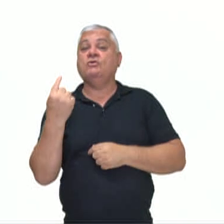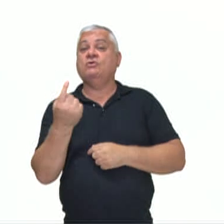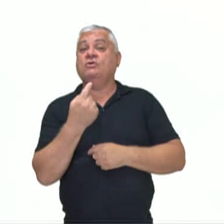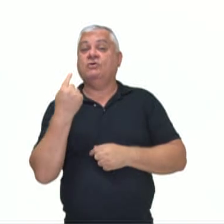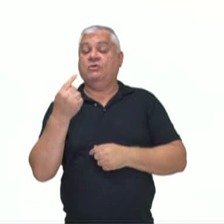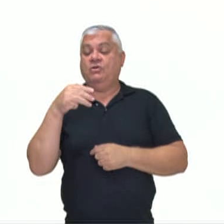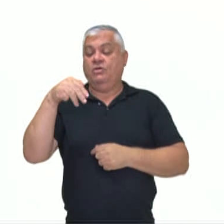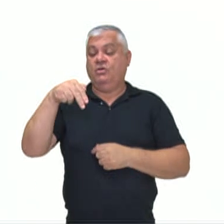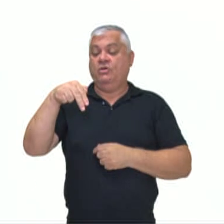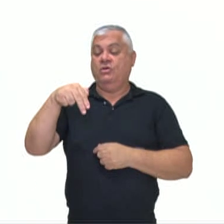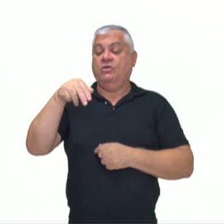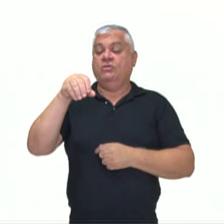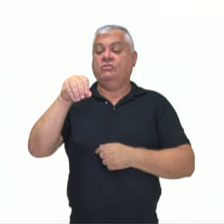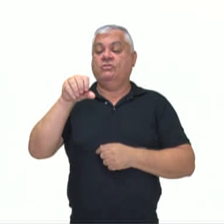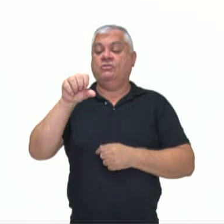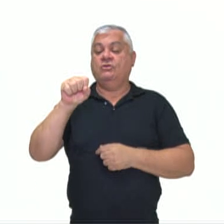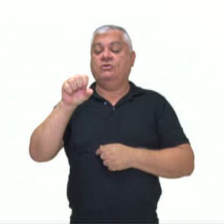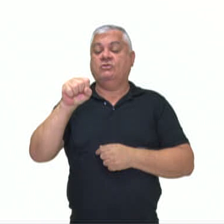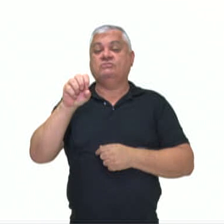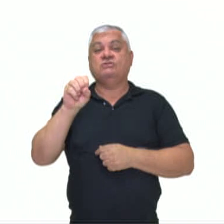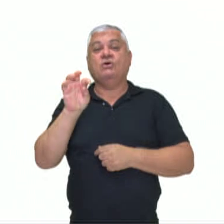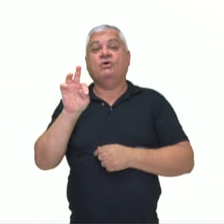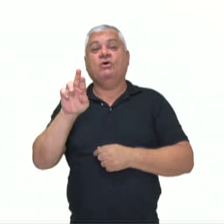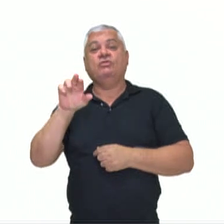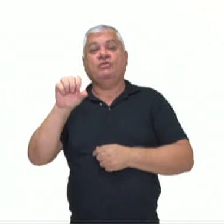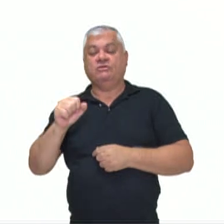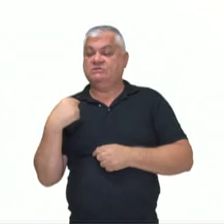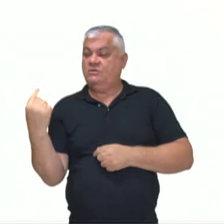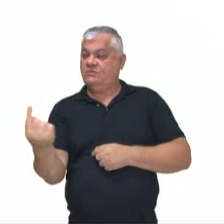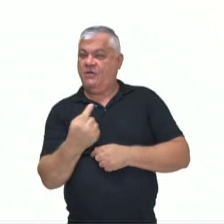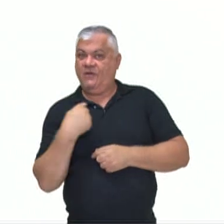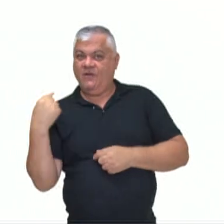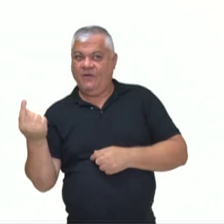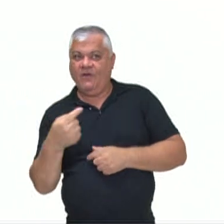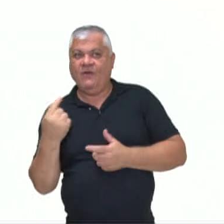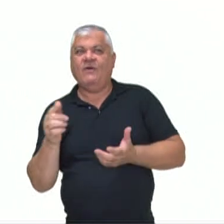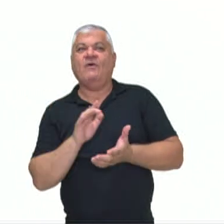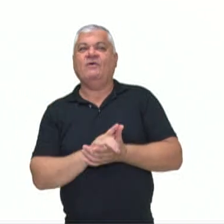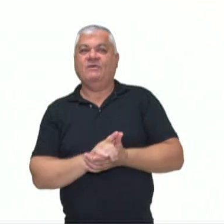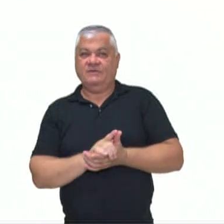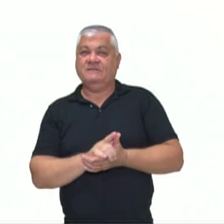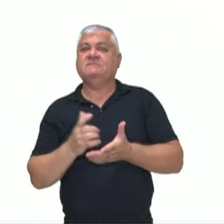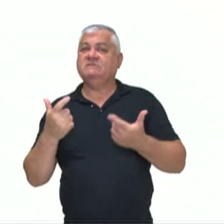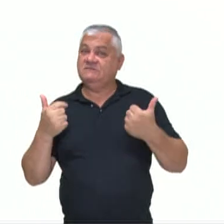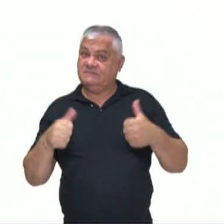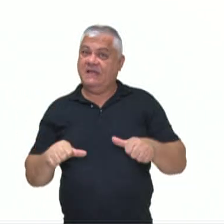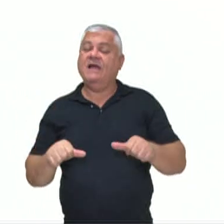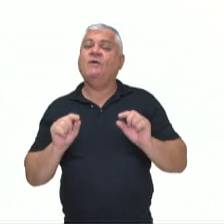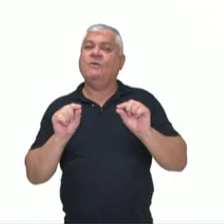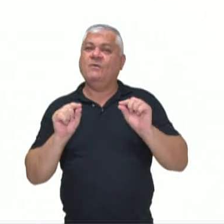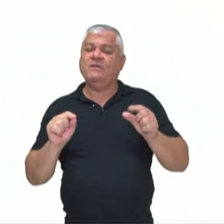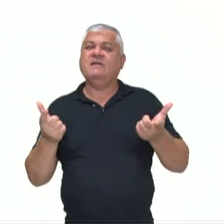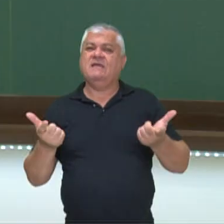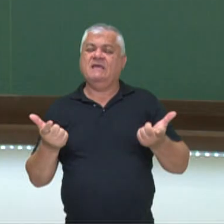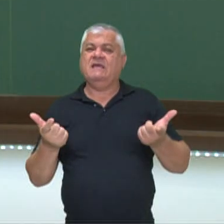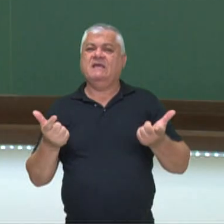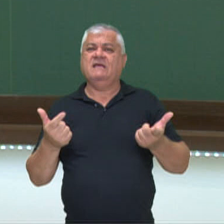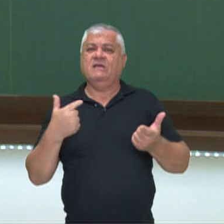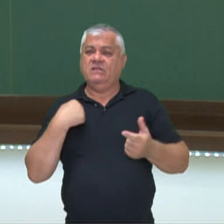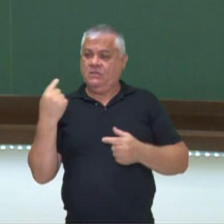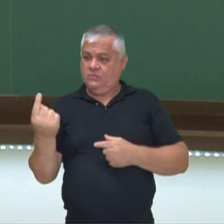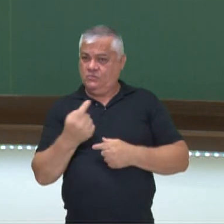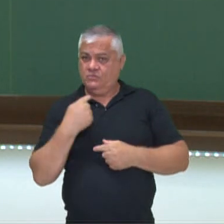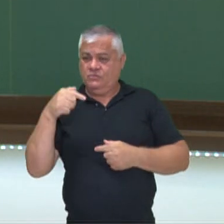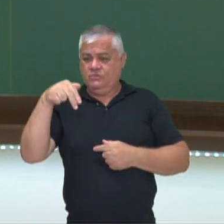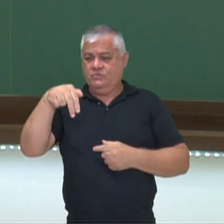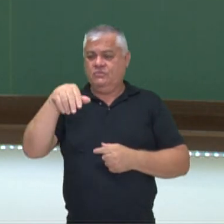nós, certo? Nosotros estamos aburridos, nosotras estamos aburridas. Reparem